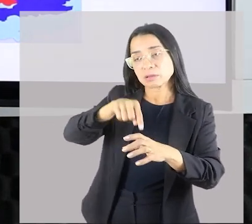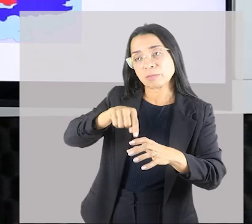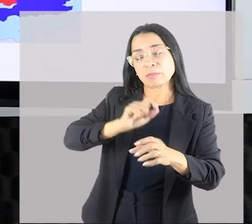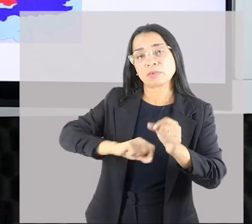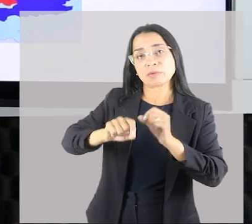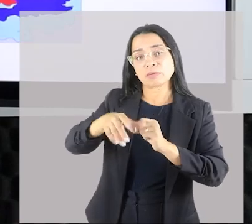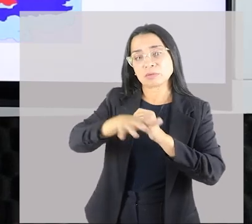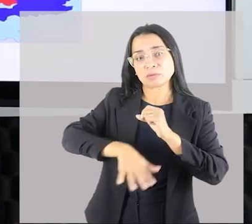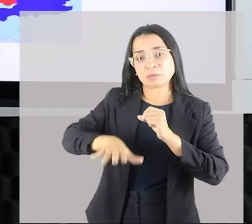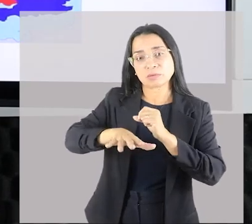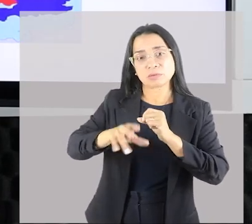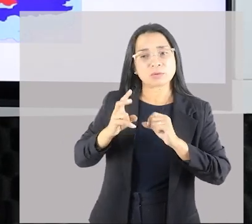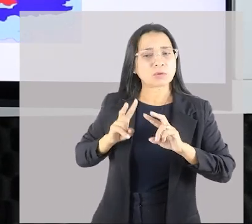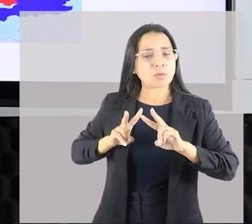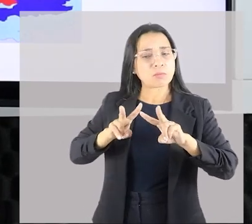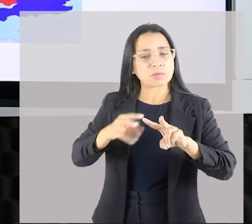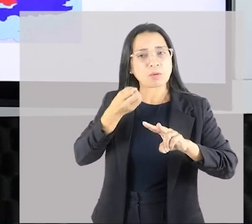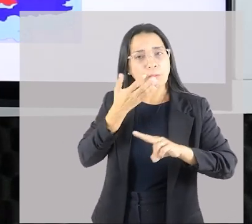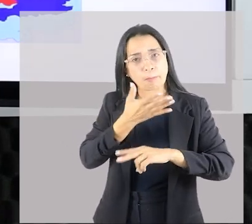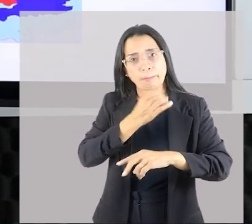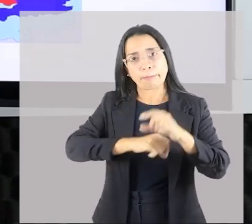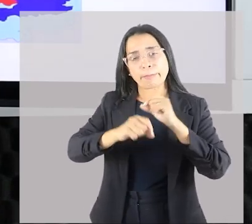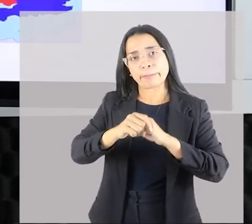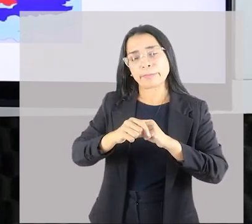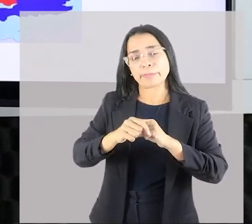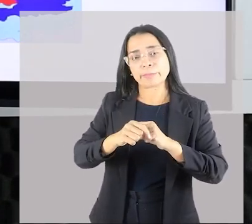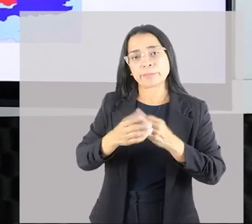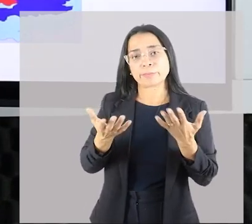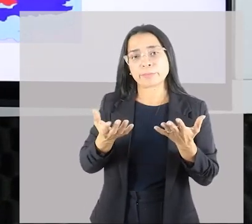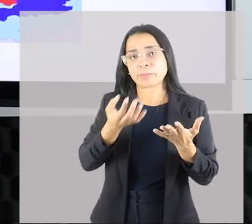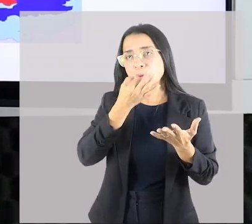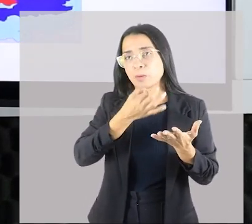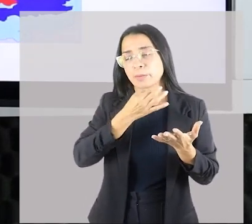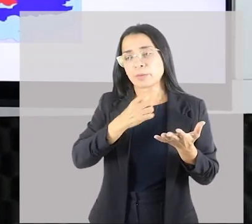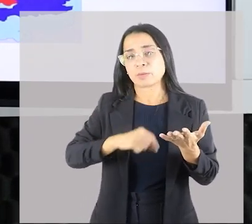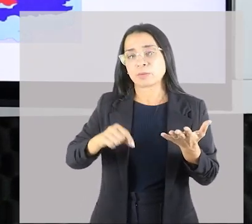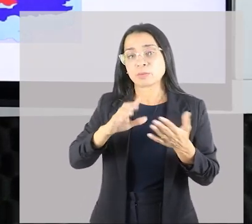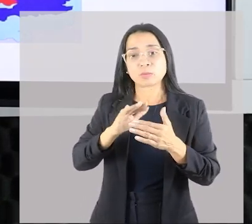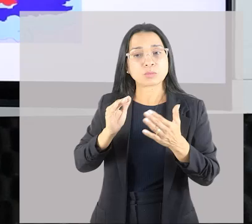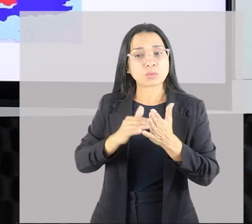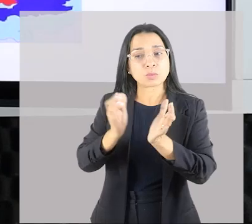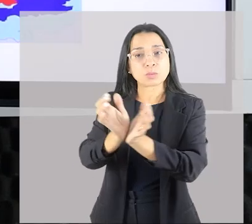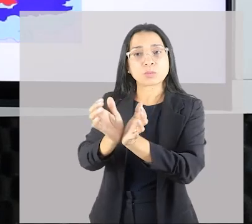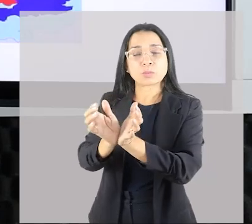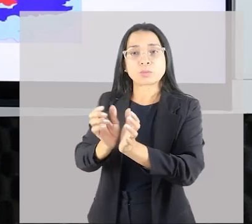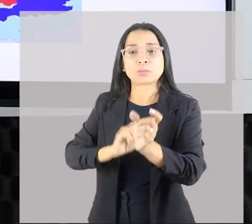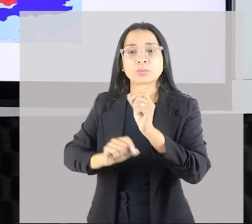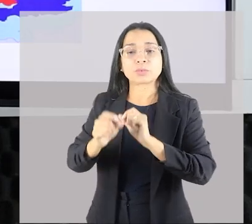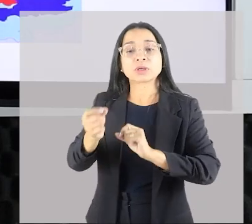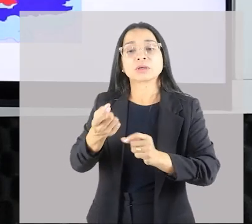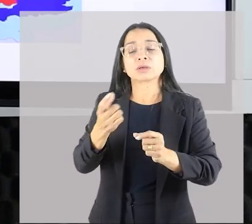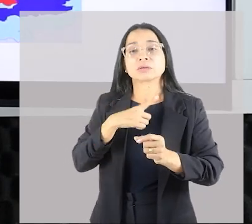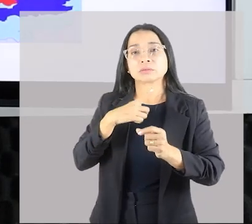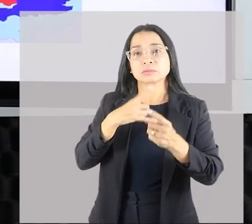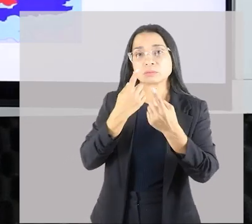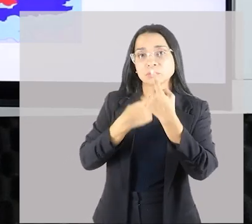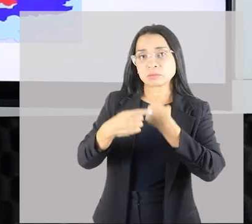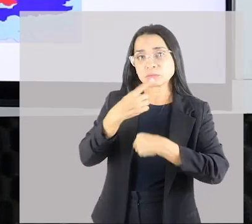não foi vista com bons olhos por todos os integrantes. Quem, de fato, tinha o desejo de